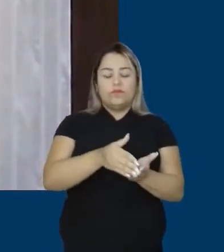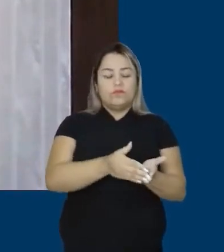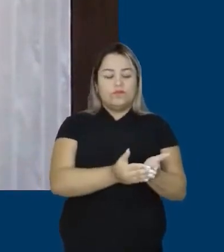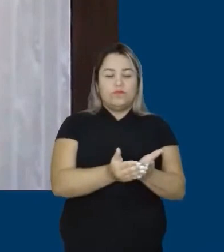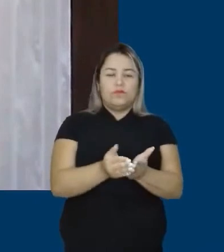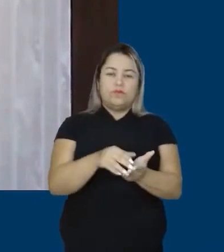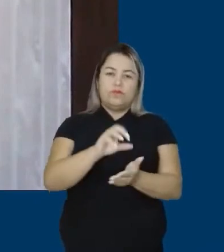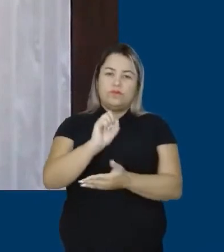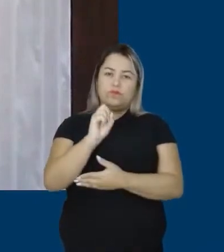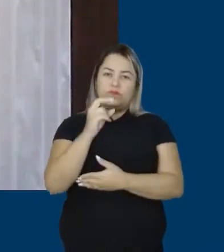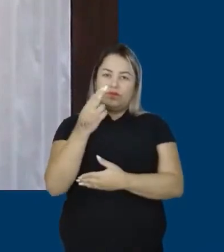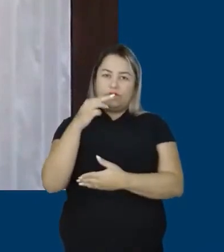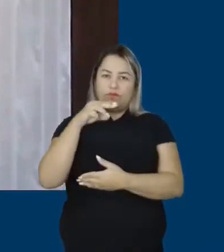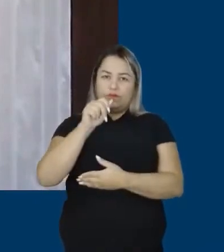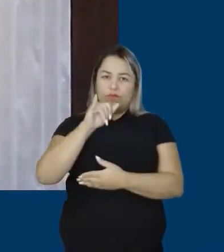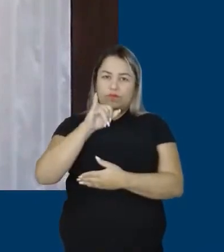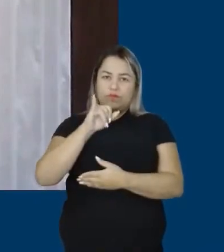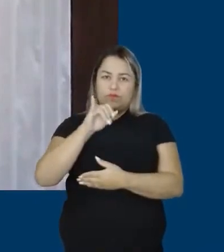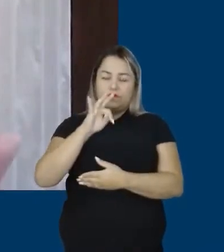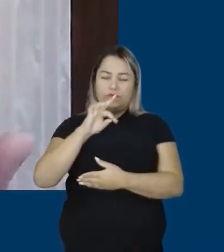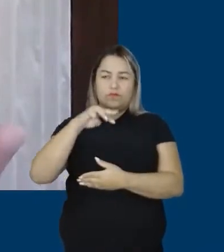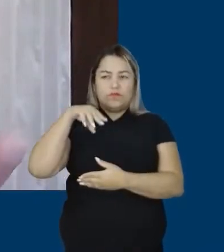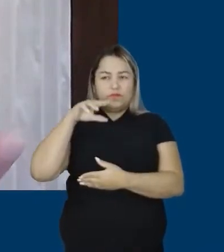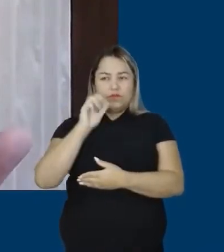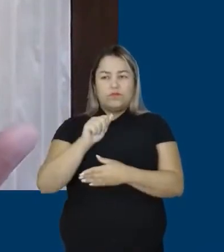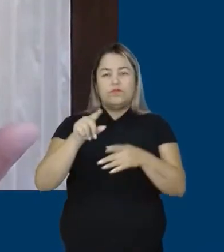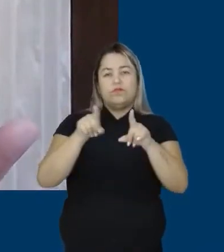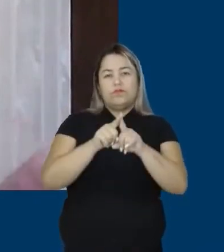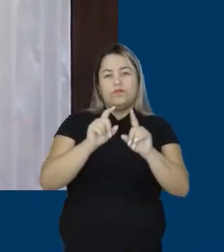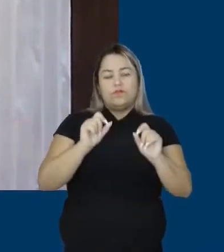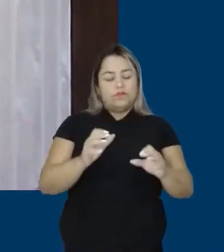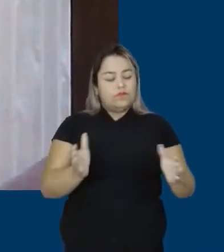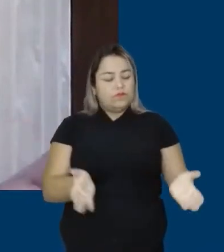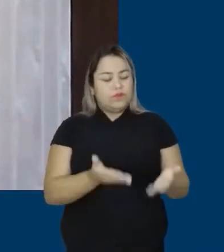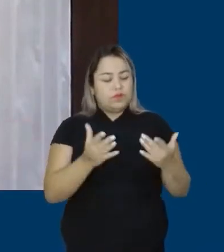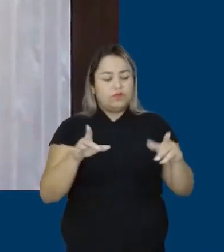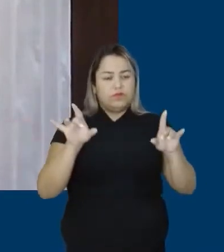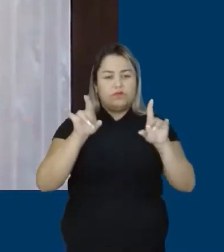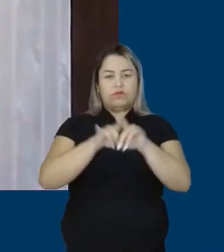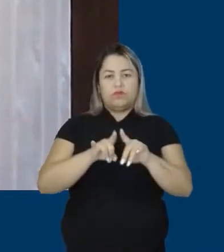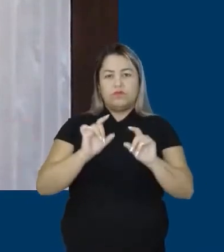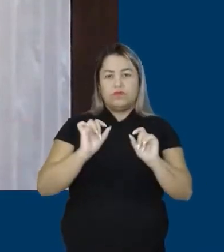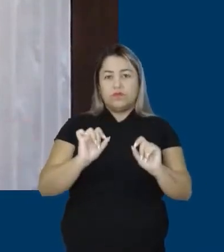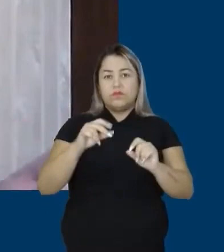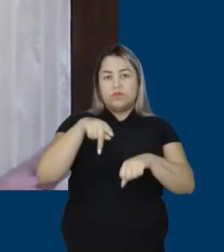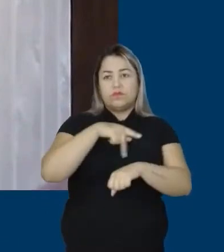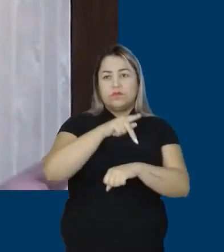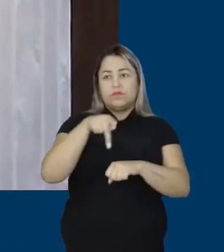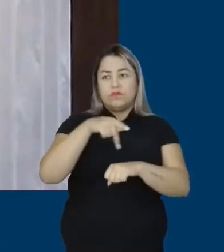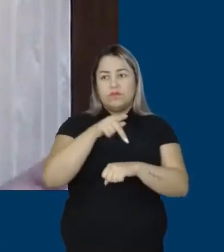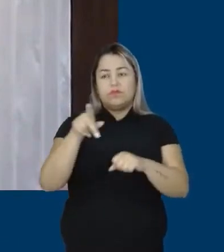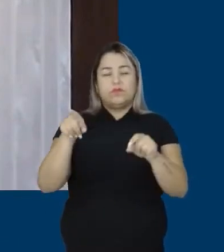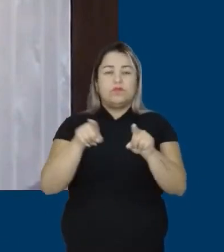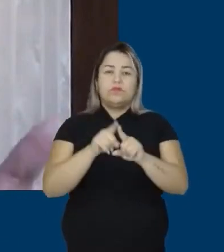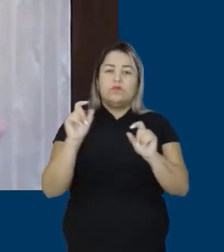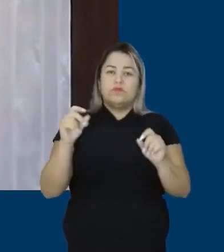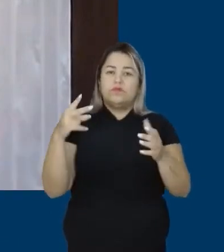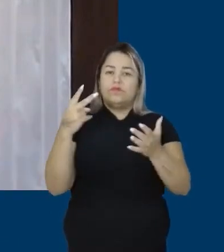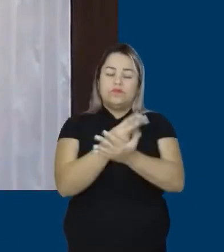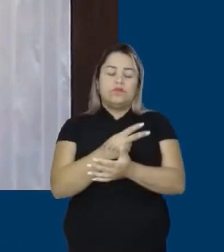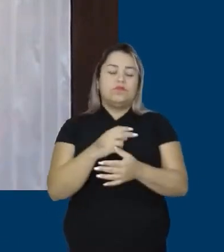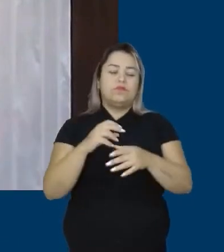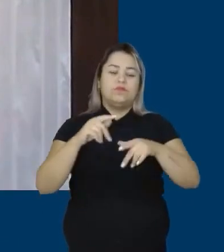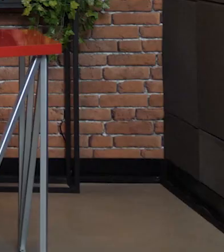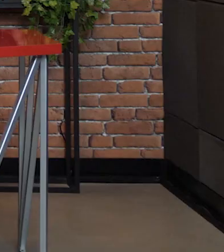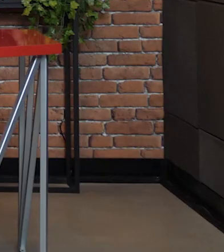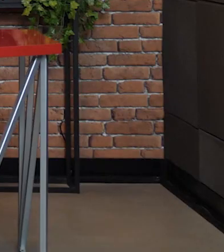fluvial ou via marítima. Então, isso tudo com o potencial de construção no país, gerando emprego, renda aqui